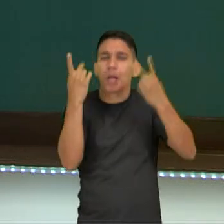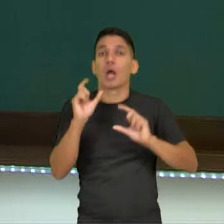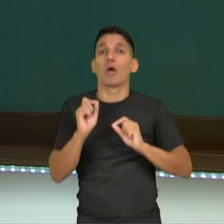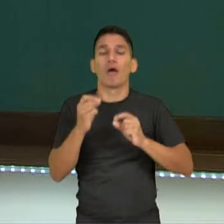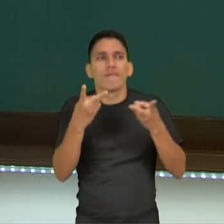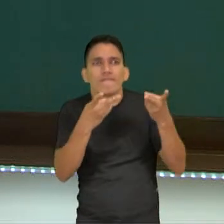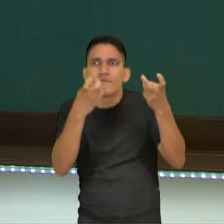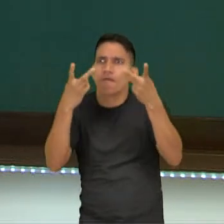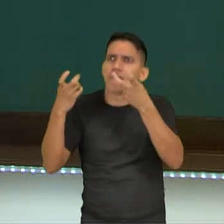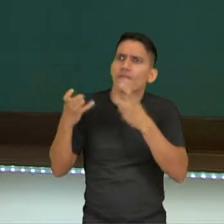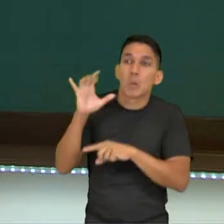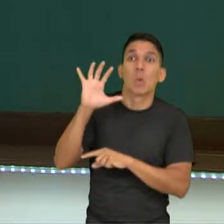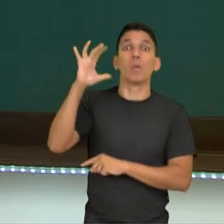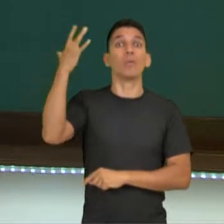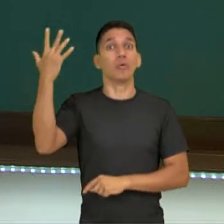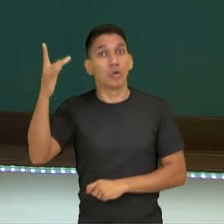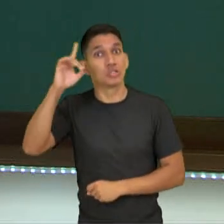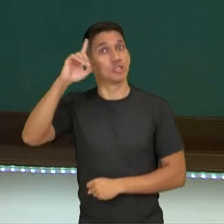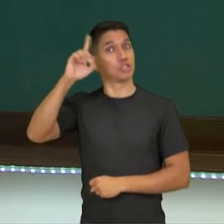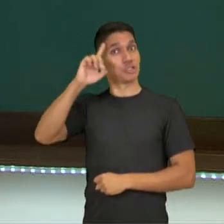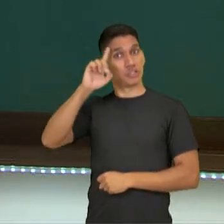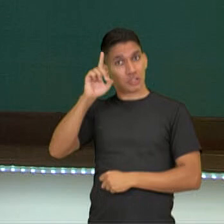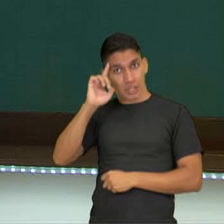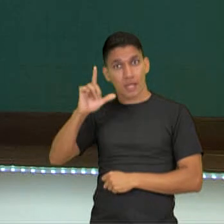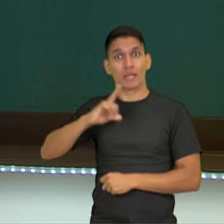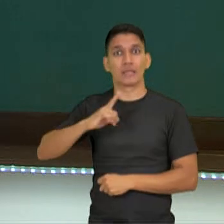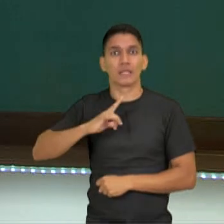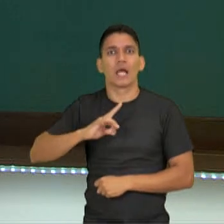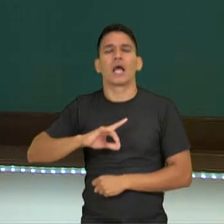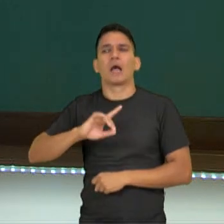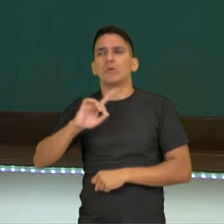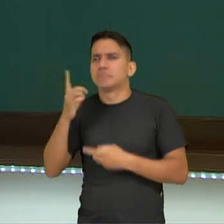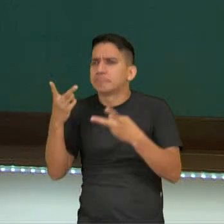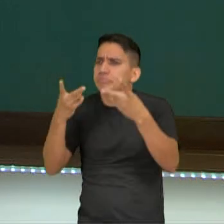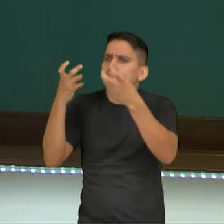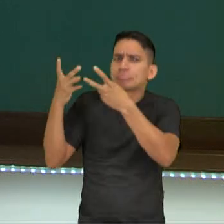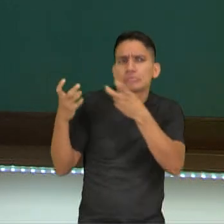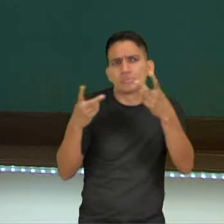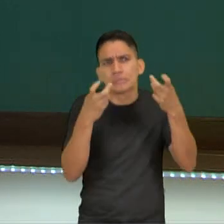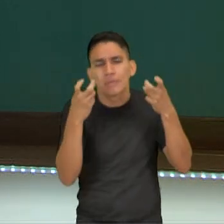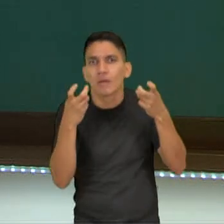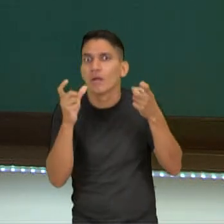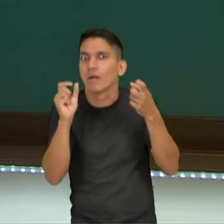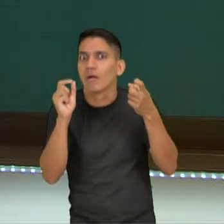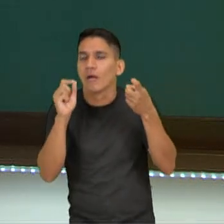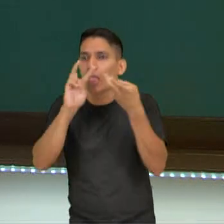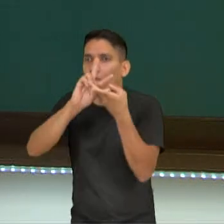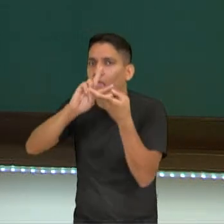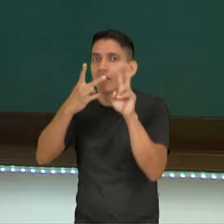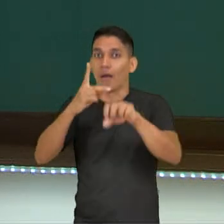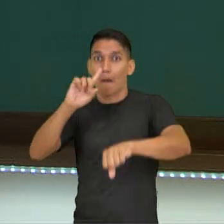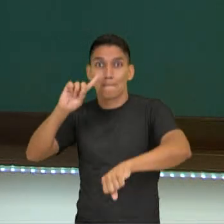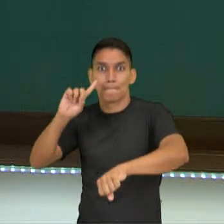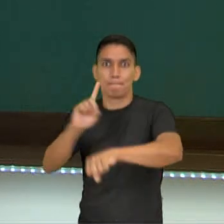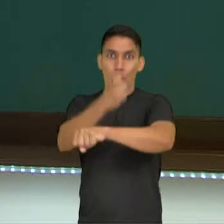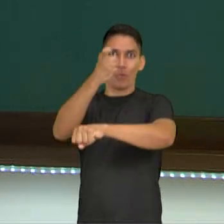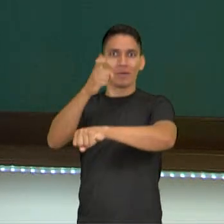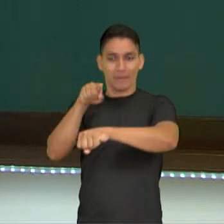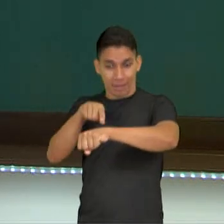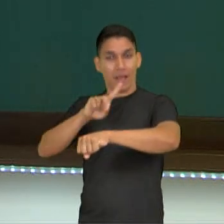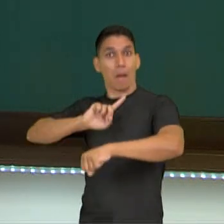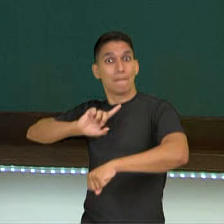um fato vivenciado no dia a dia, no cotidiano das pessoas, e transforma esse fato que